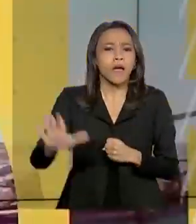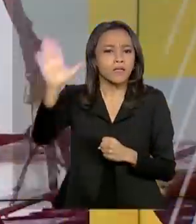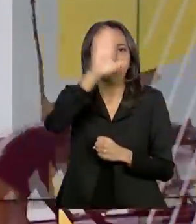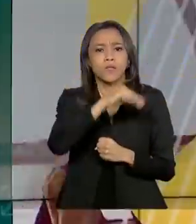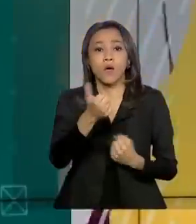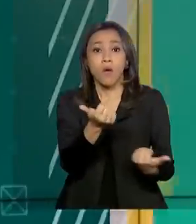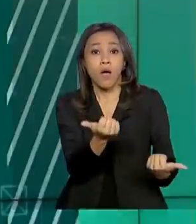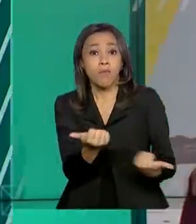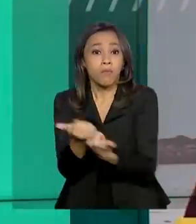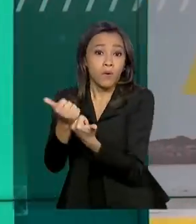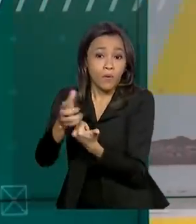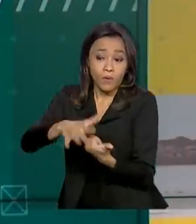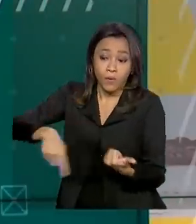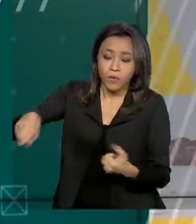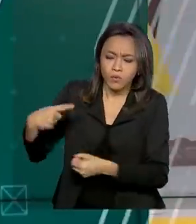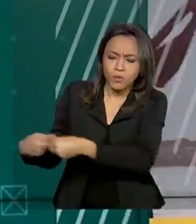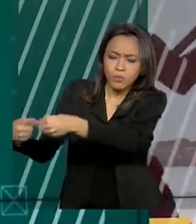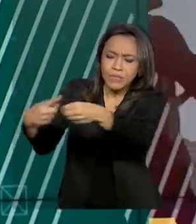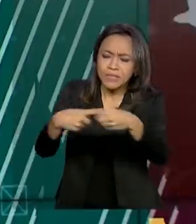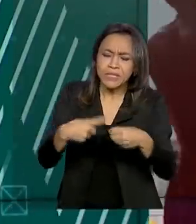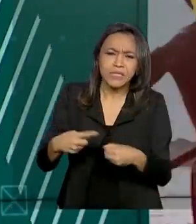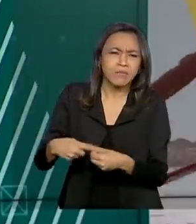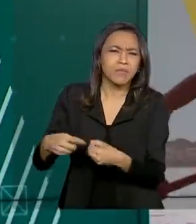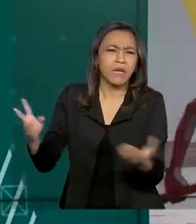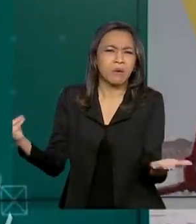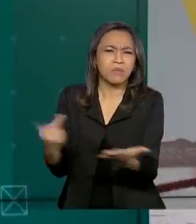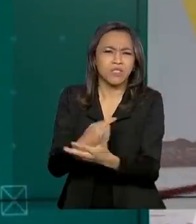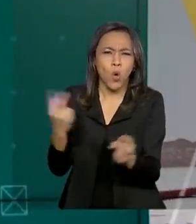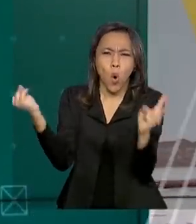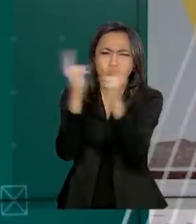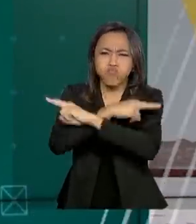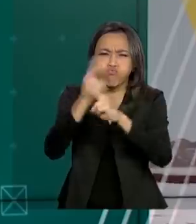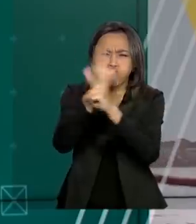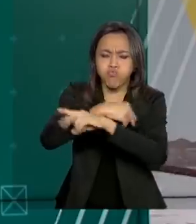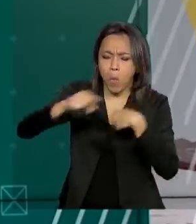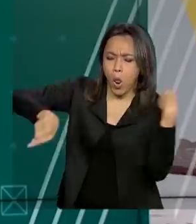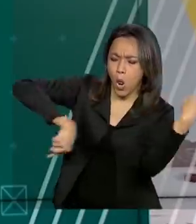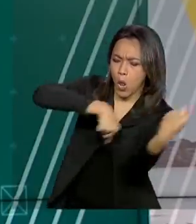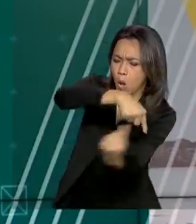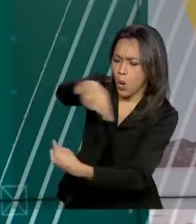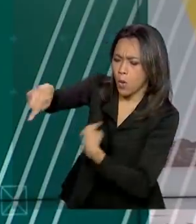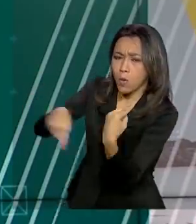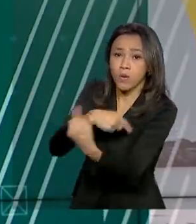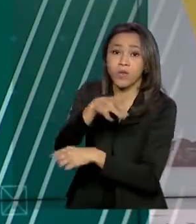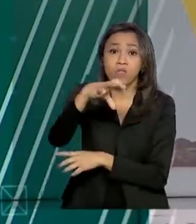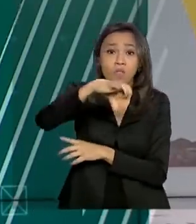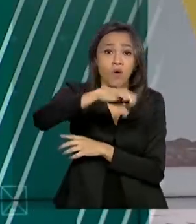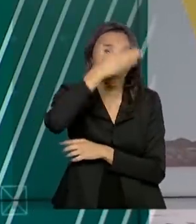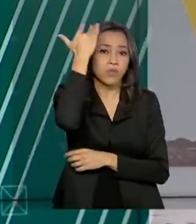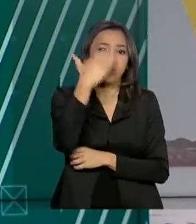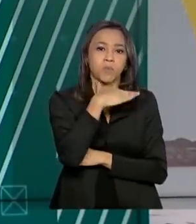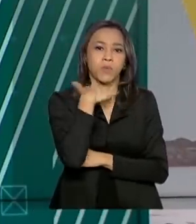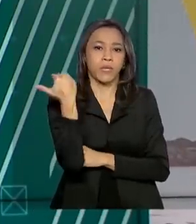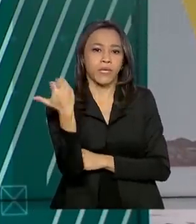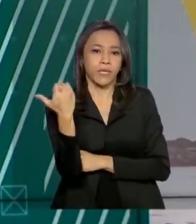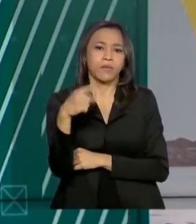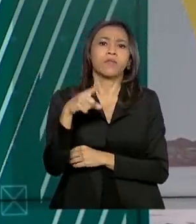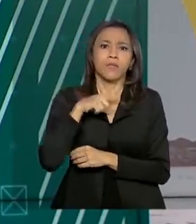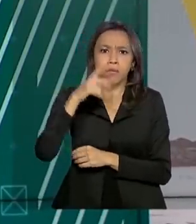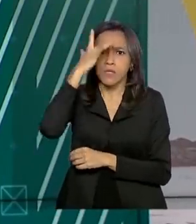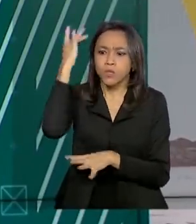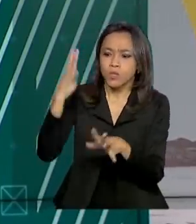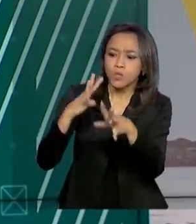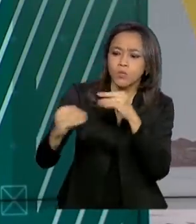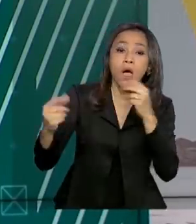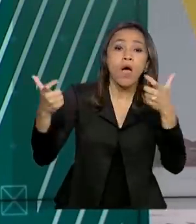resposta aos municípios atingidos pelo ciclone na região sul. Nove pessoas morreram e há desaparecidos em